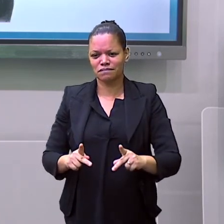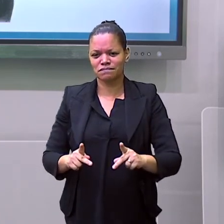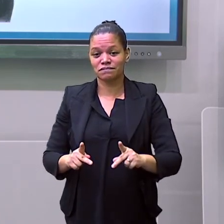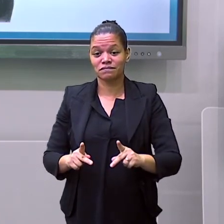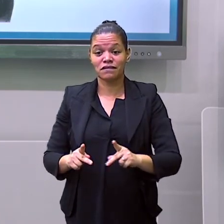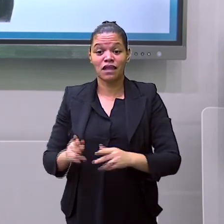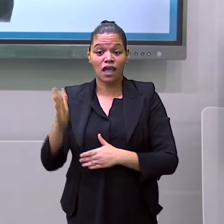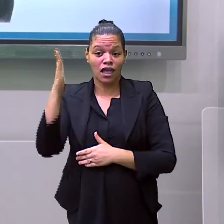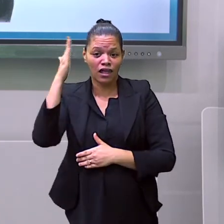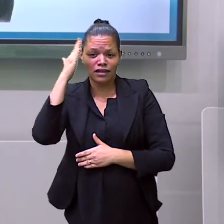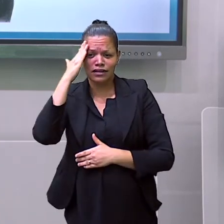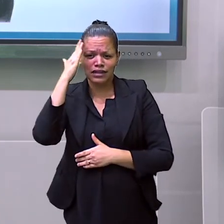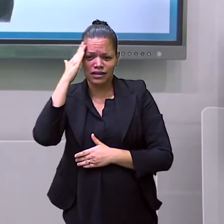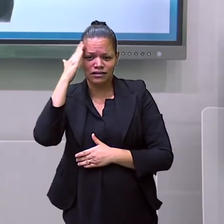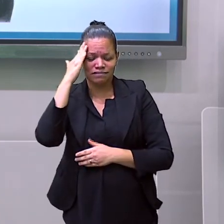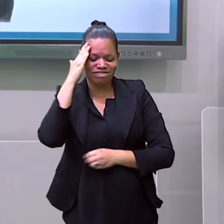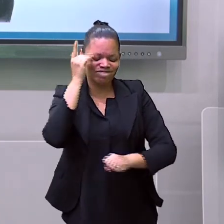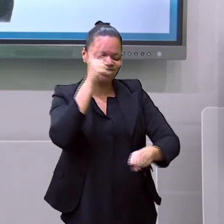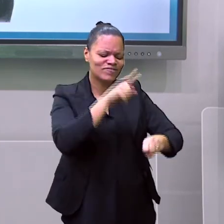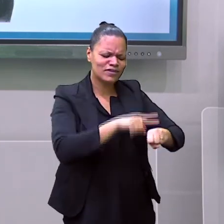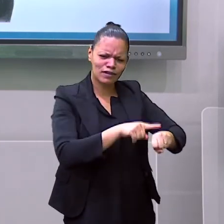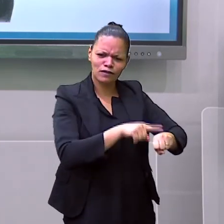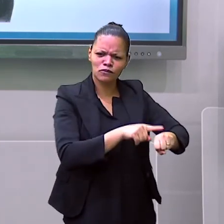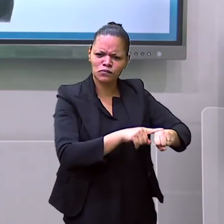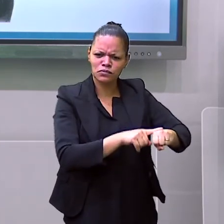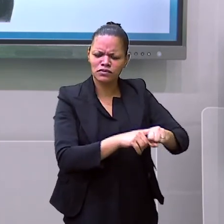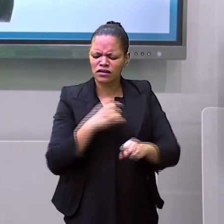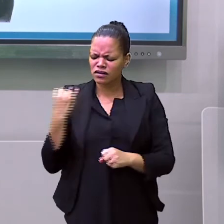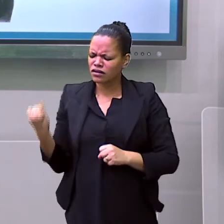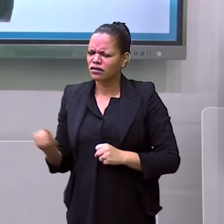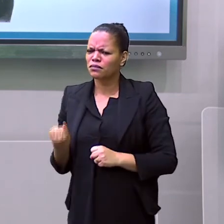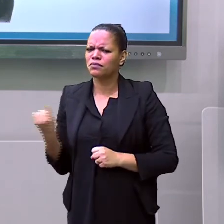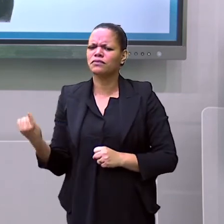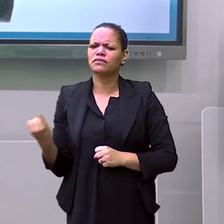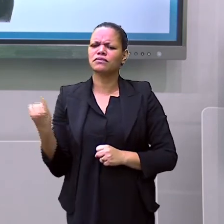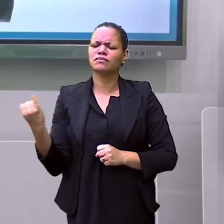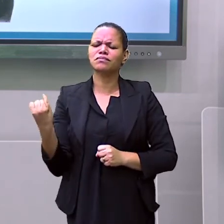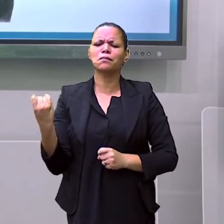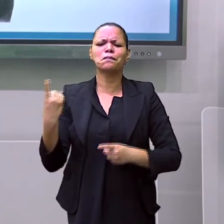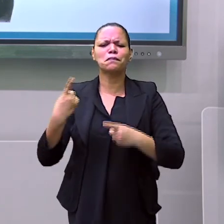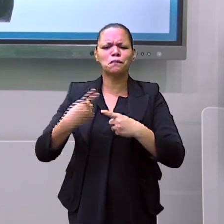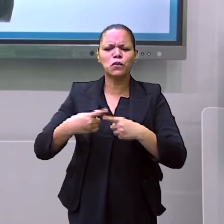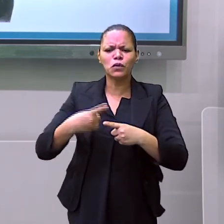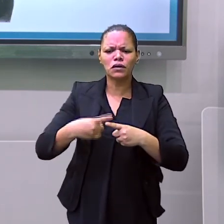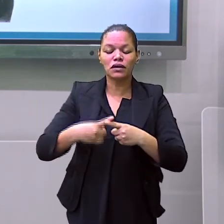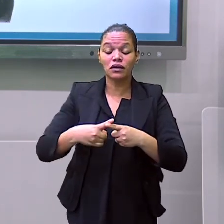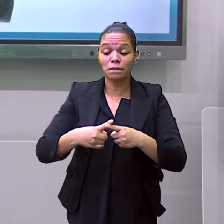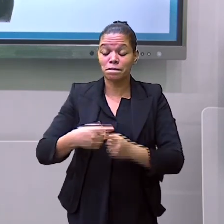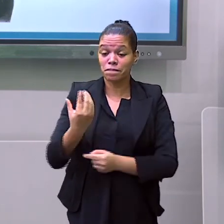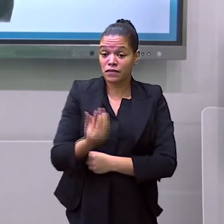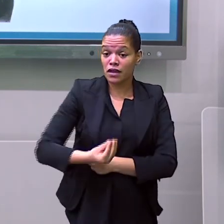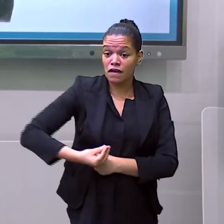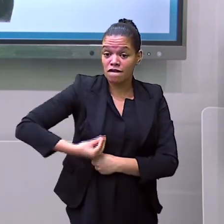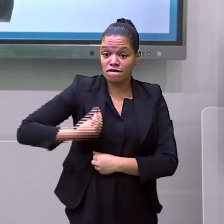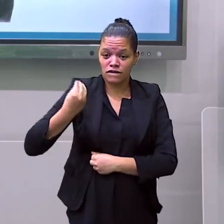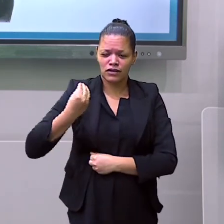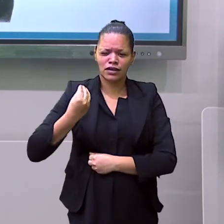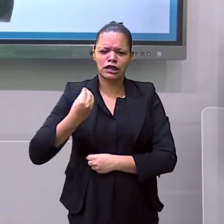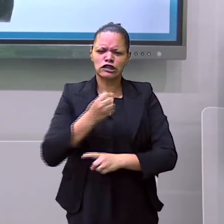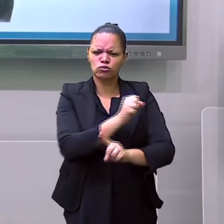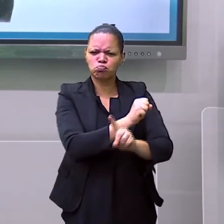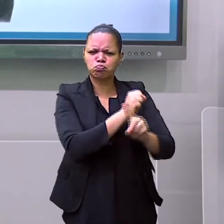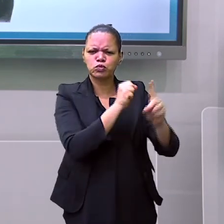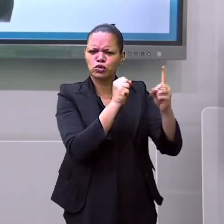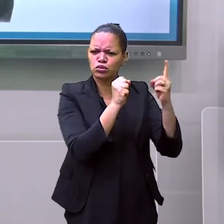o tempo é muito importante para a nossa vida social, para a nossa vida profissional e também para a nossa